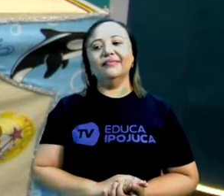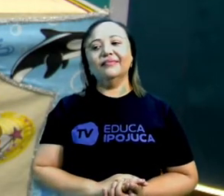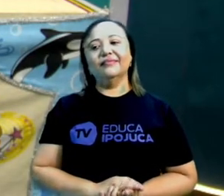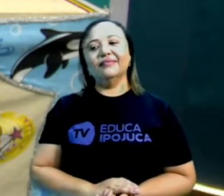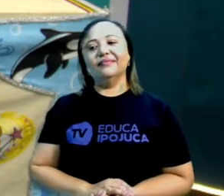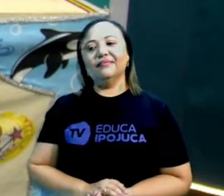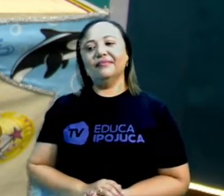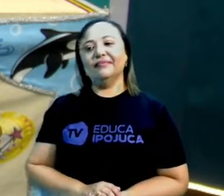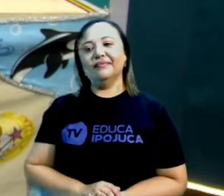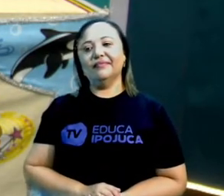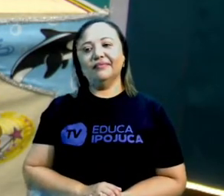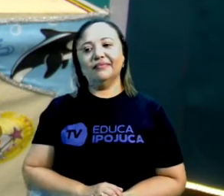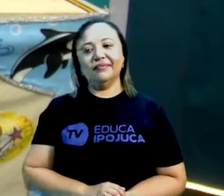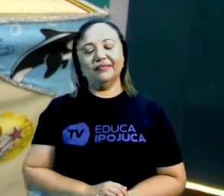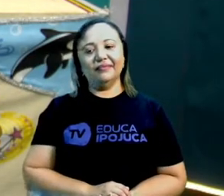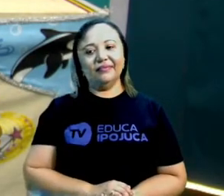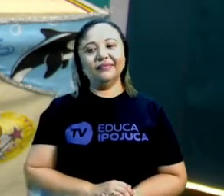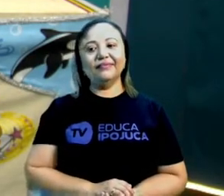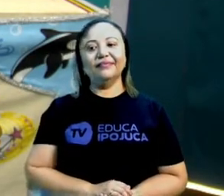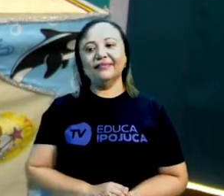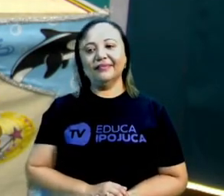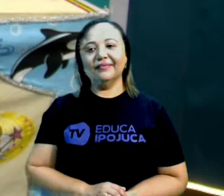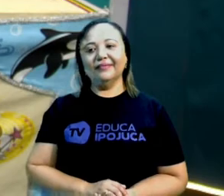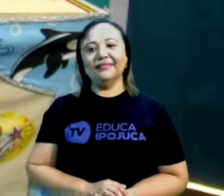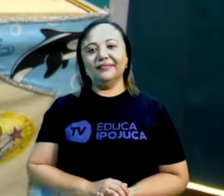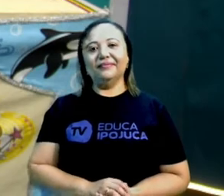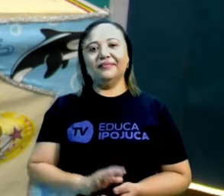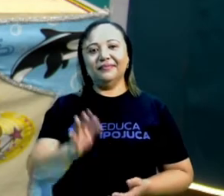tá, crianças? Tá bom. Tá certo, Leiturinha? Tá certo. Então